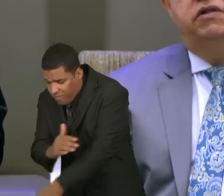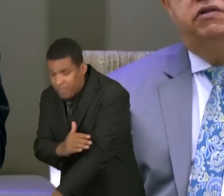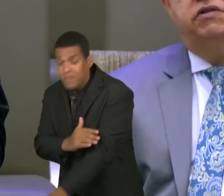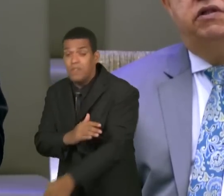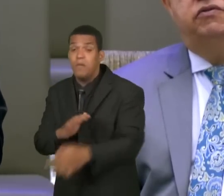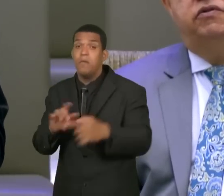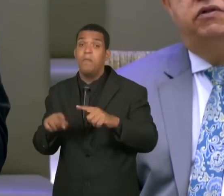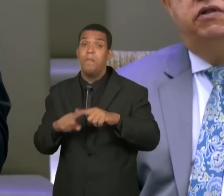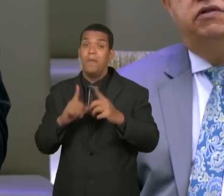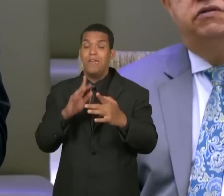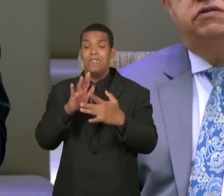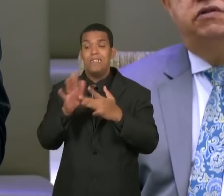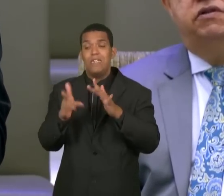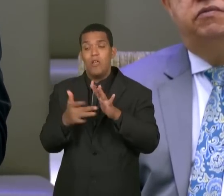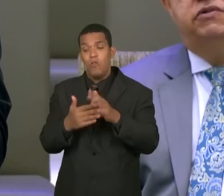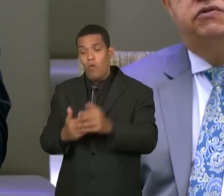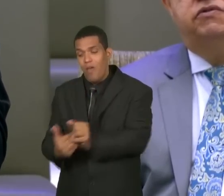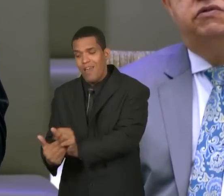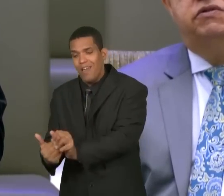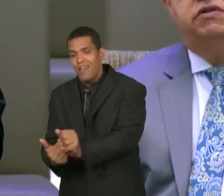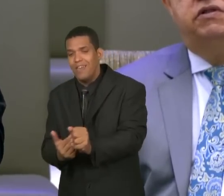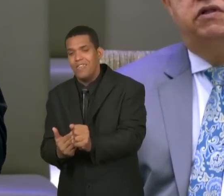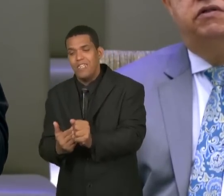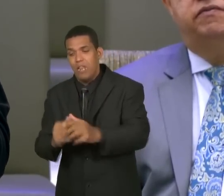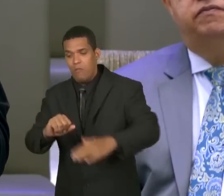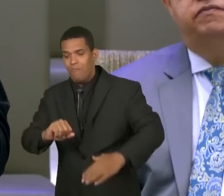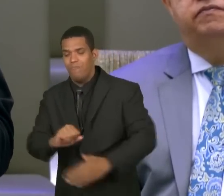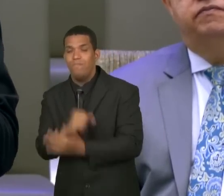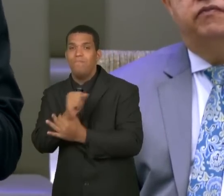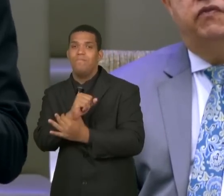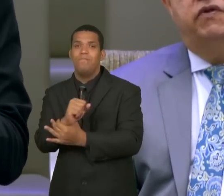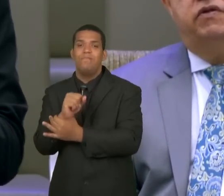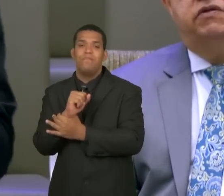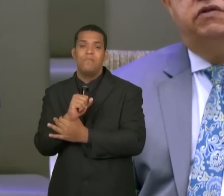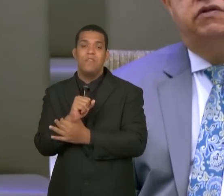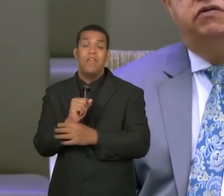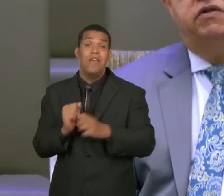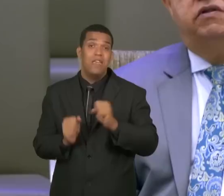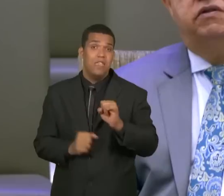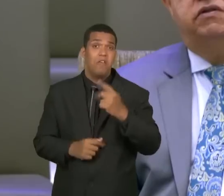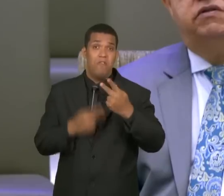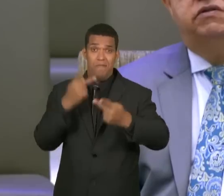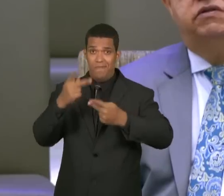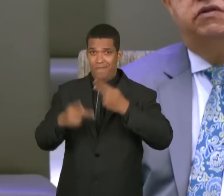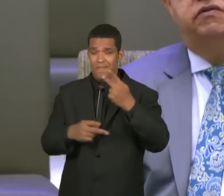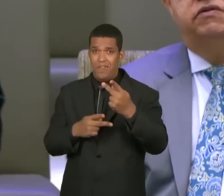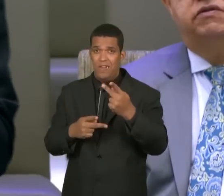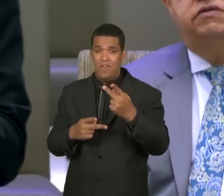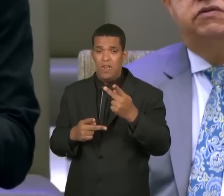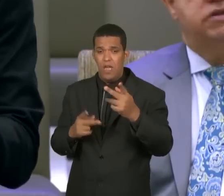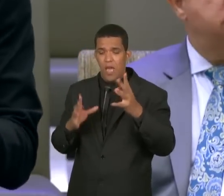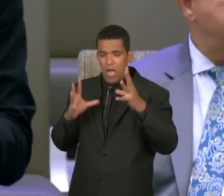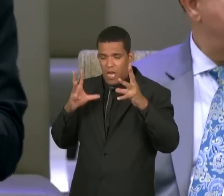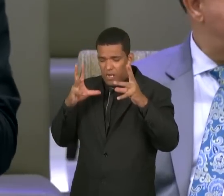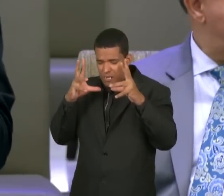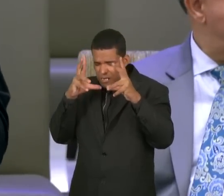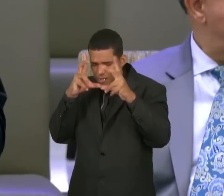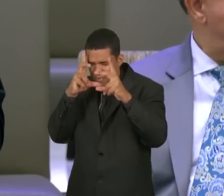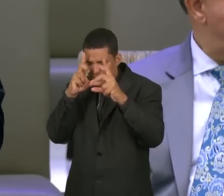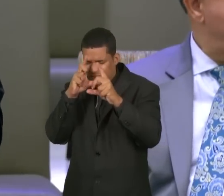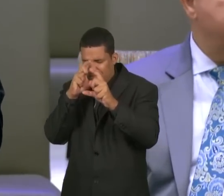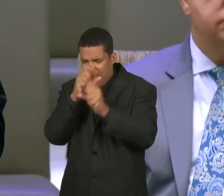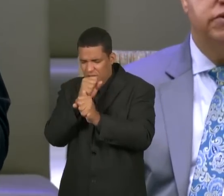guiará e a tua mão direita me sustentará se eu digo as trevas Com certeza